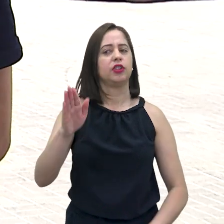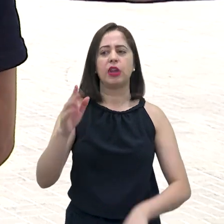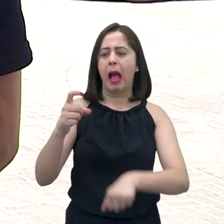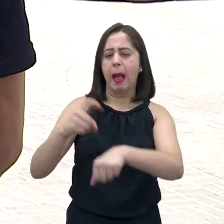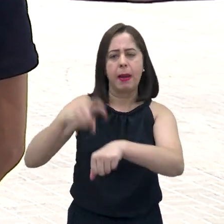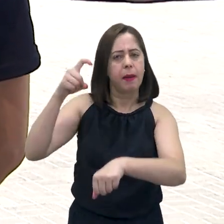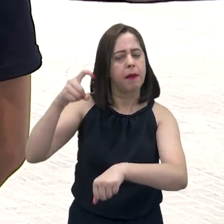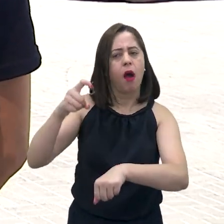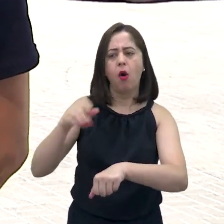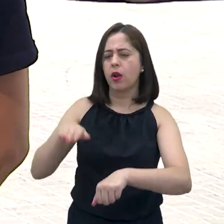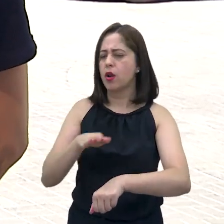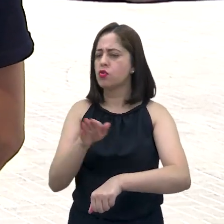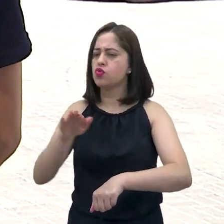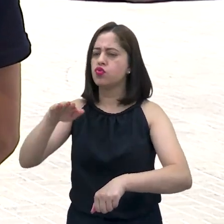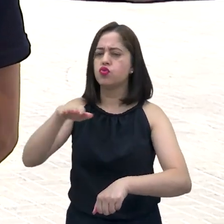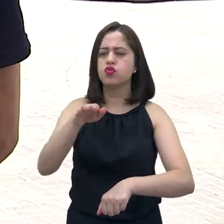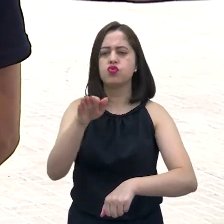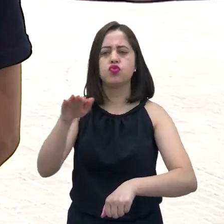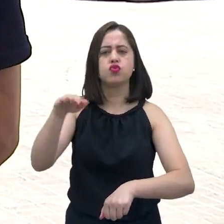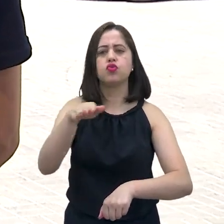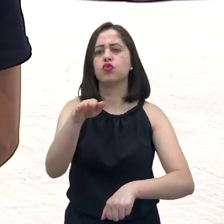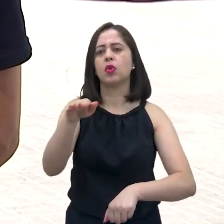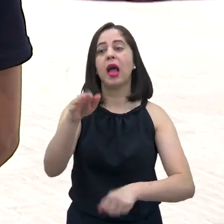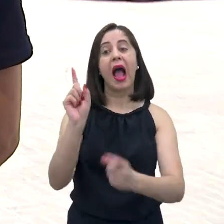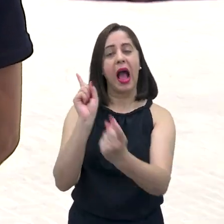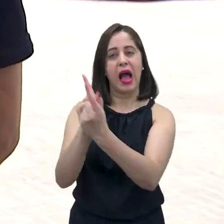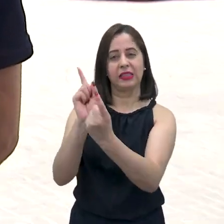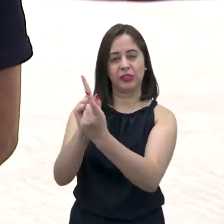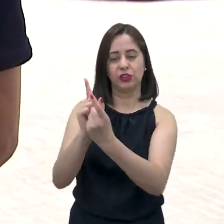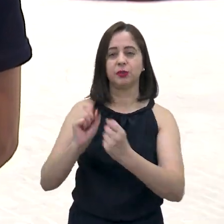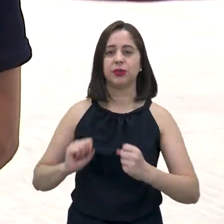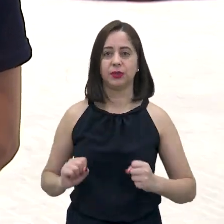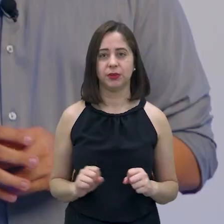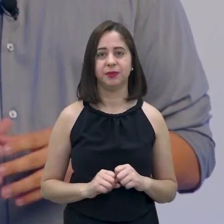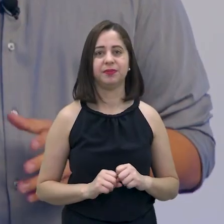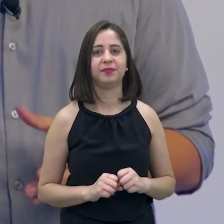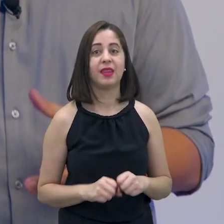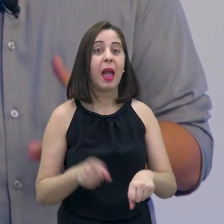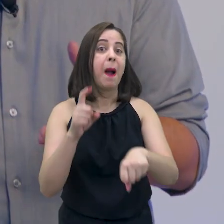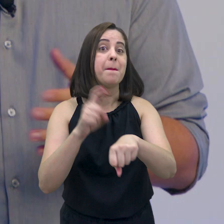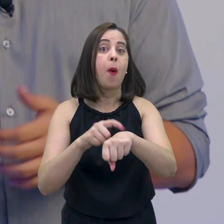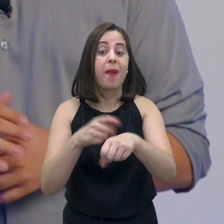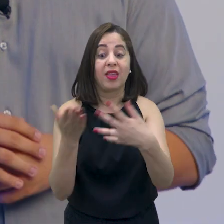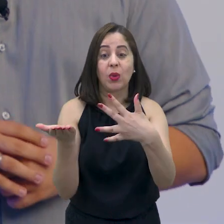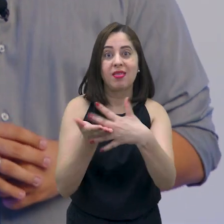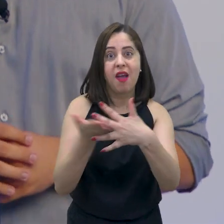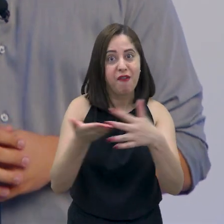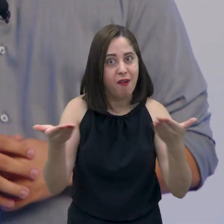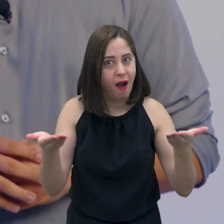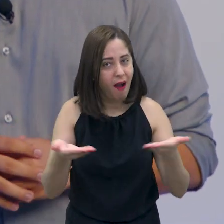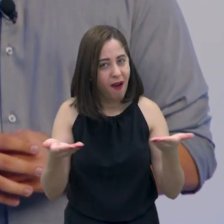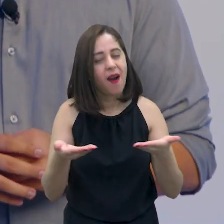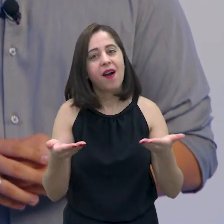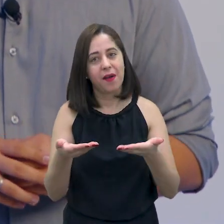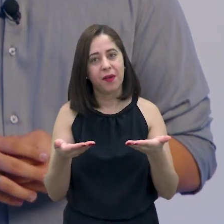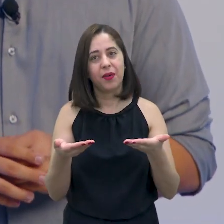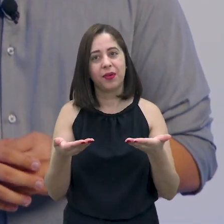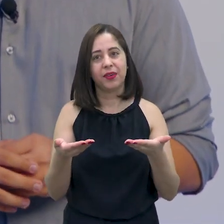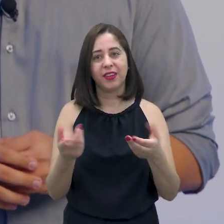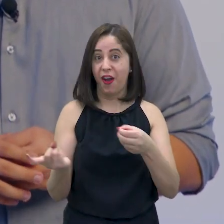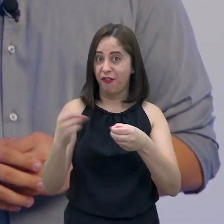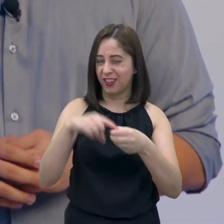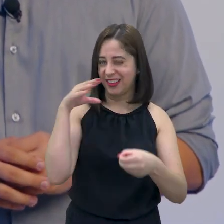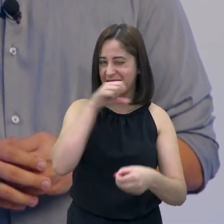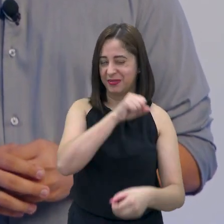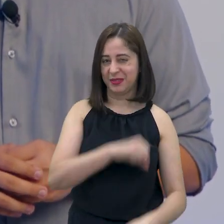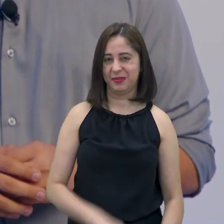ou a viatura que estiver mais próxima vai ser direcionada para atender aquela ocorrência. Momento do primeiro intervalo aqui no Cidadania em Pauta.